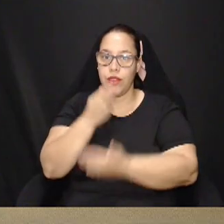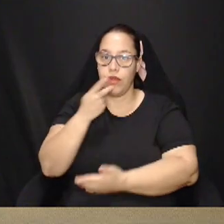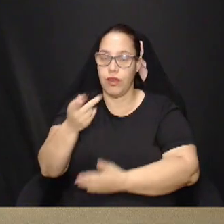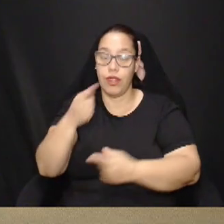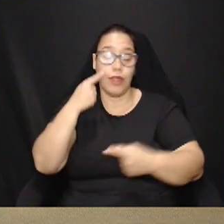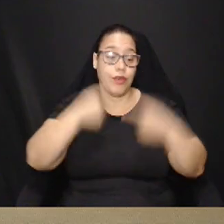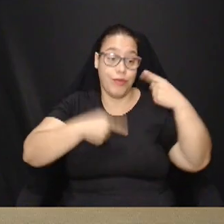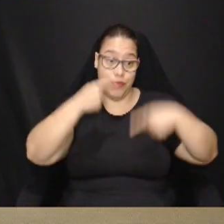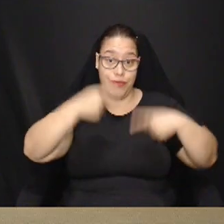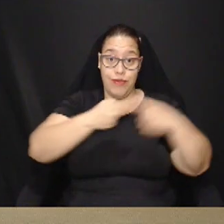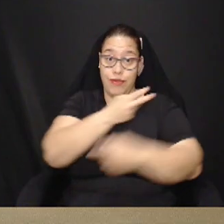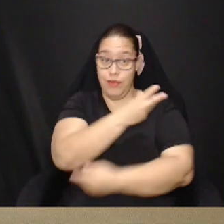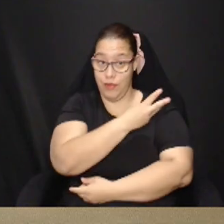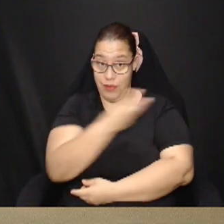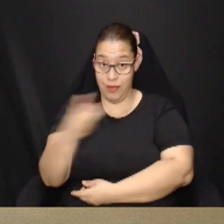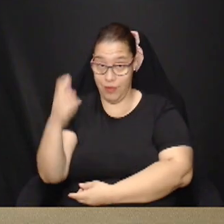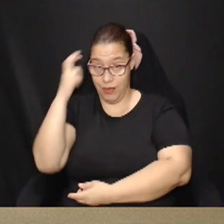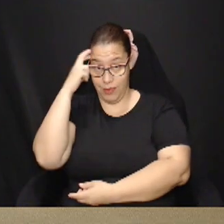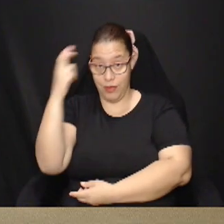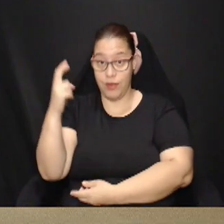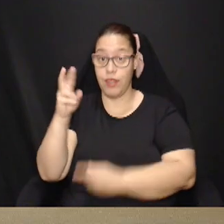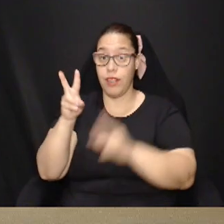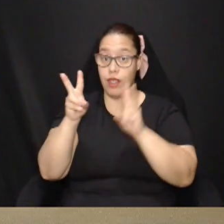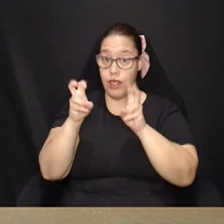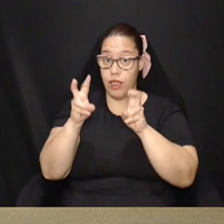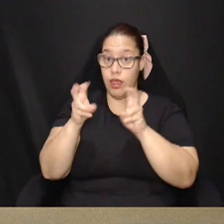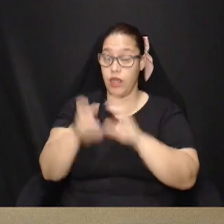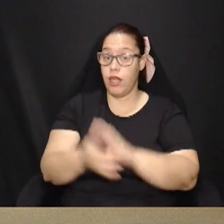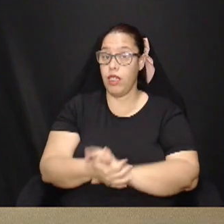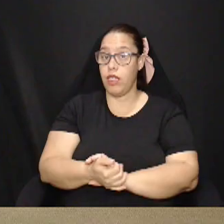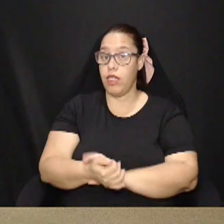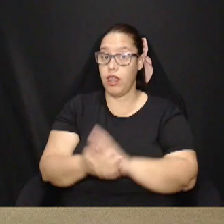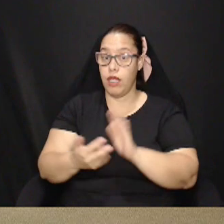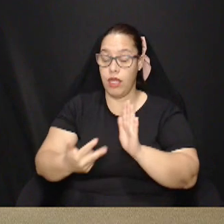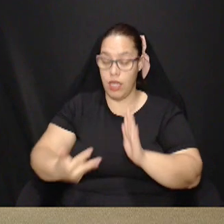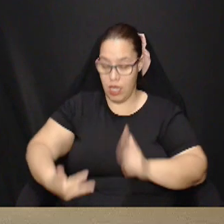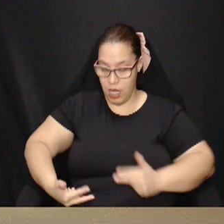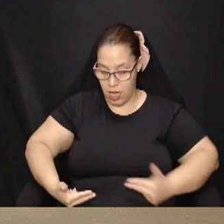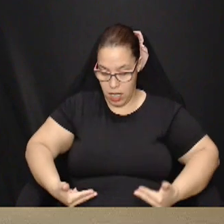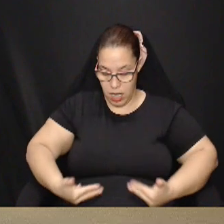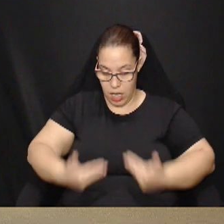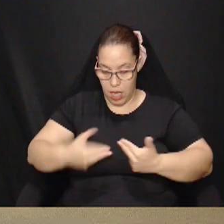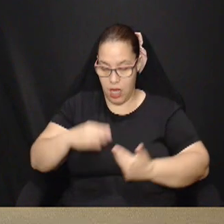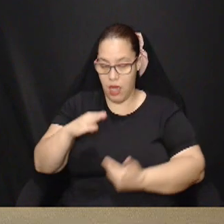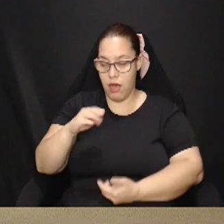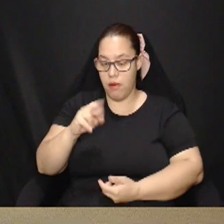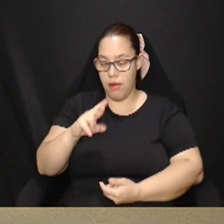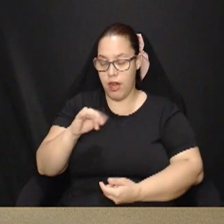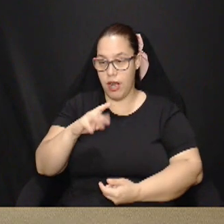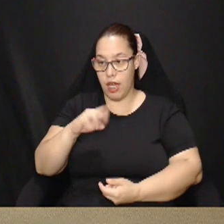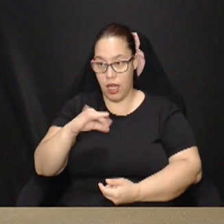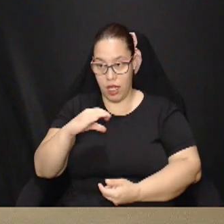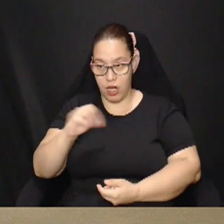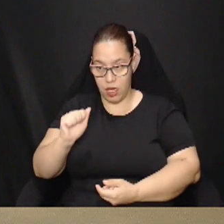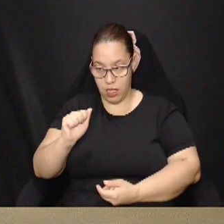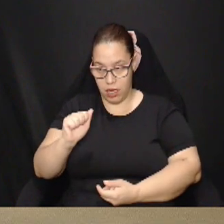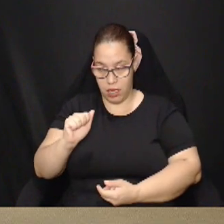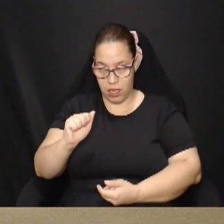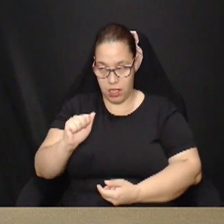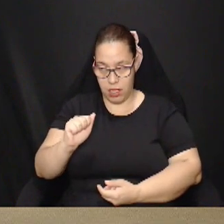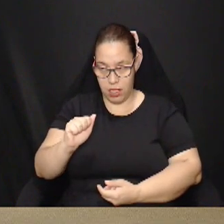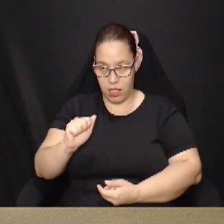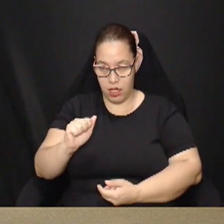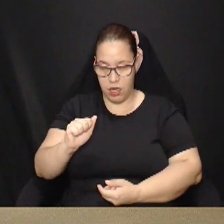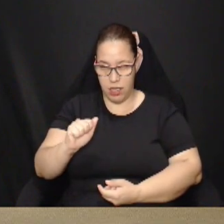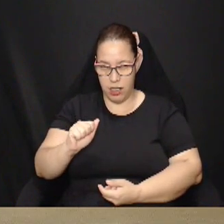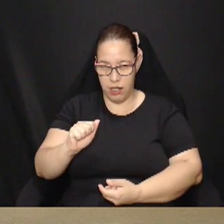pessoas que são experts no assunto. A cirurgia bariátrica, eu vi que a cirurgia bariátrica, automaticamente o